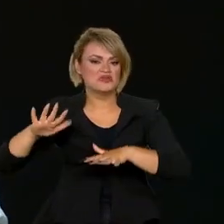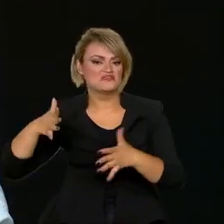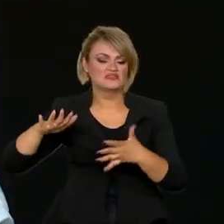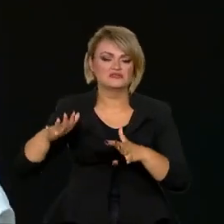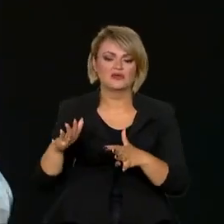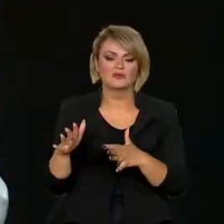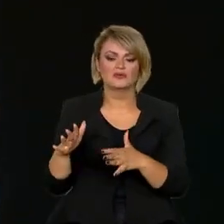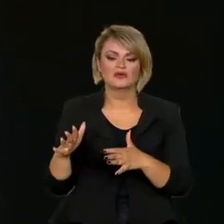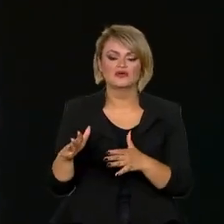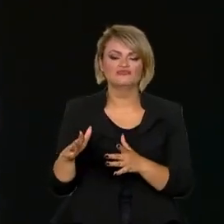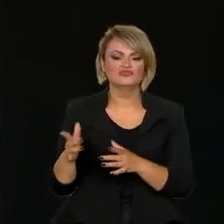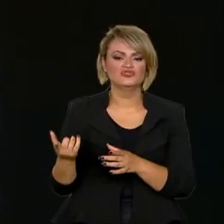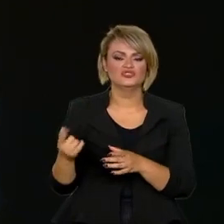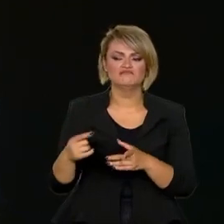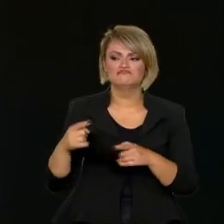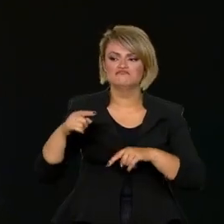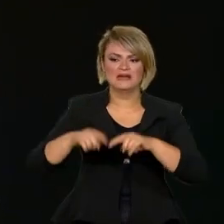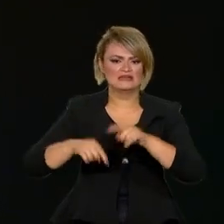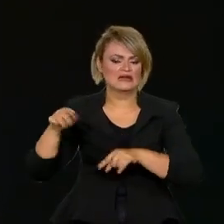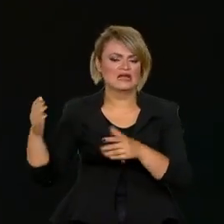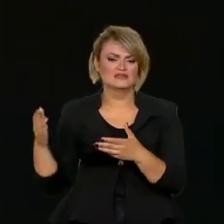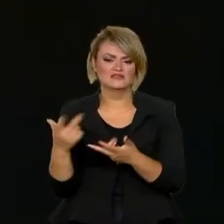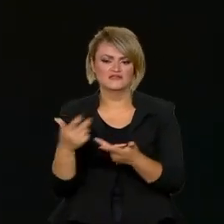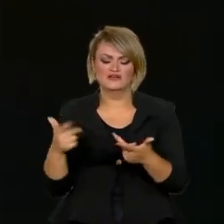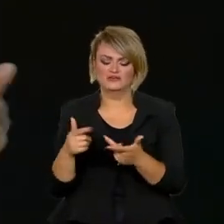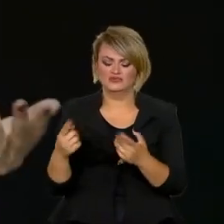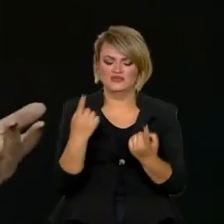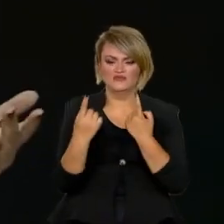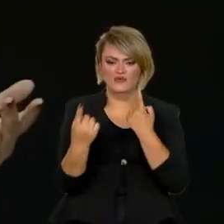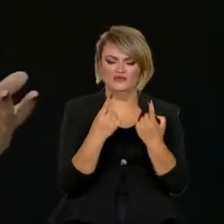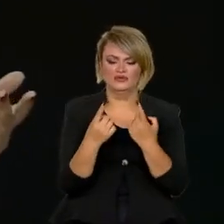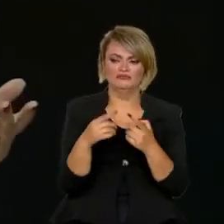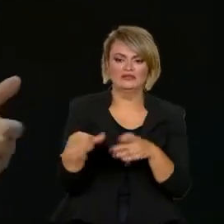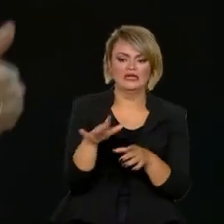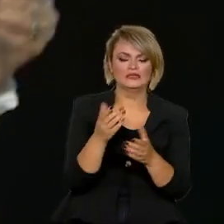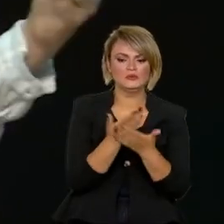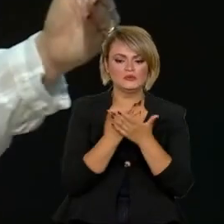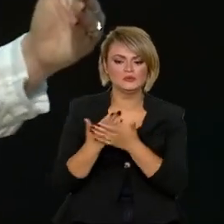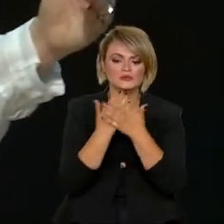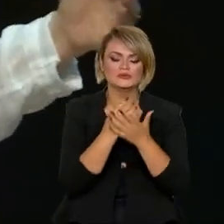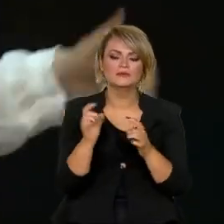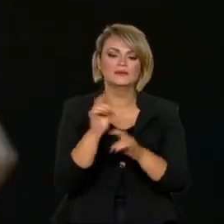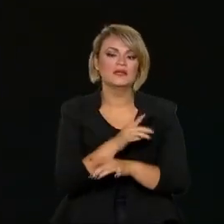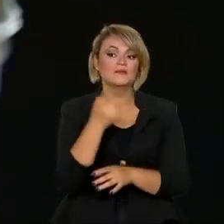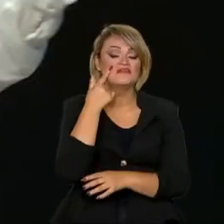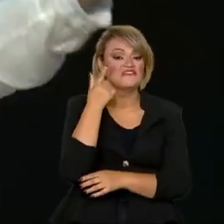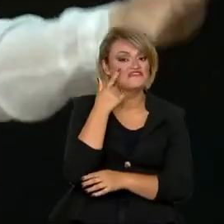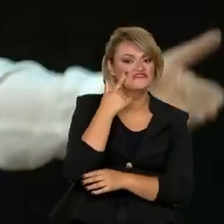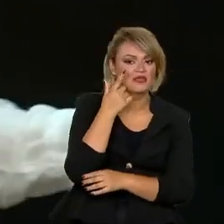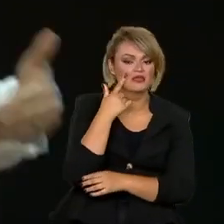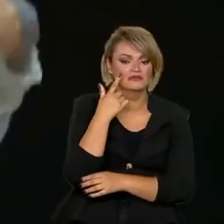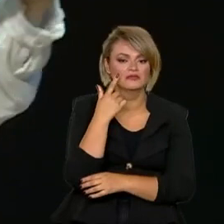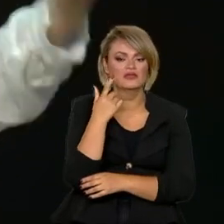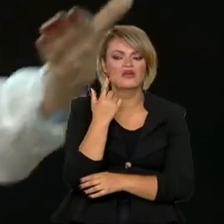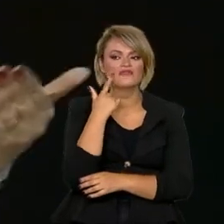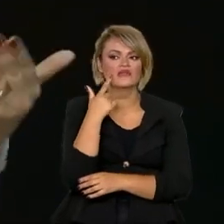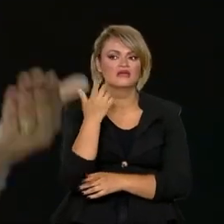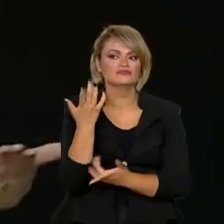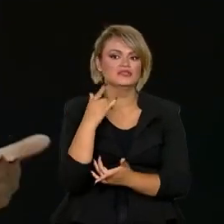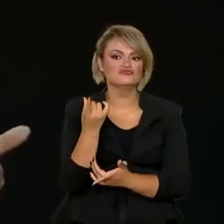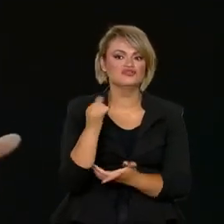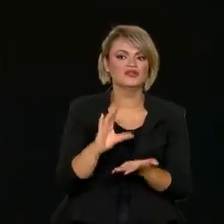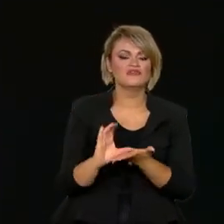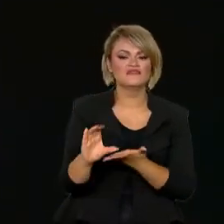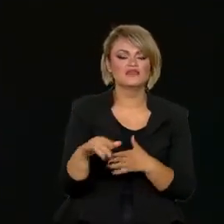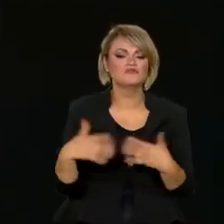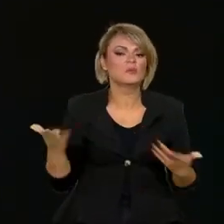de, talvez, devolução de uma parte da ferrovia. Então, vamos fazer os estudos para avaliar qual é a destinação